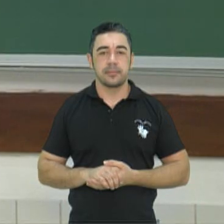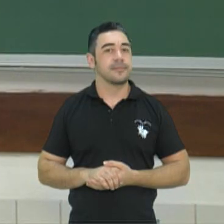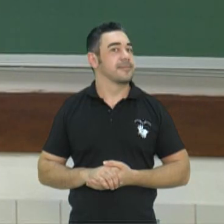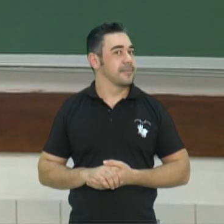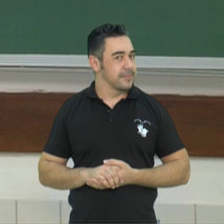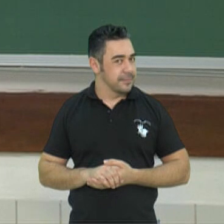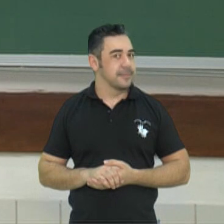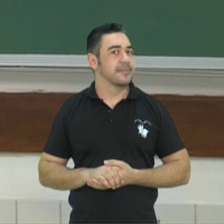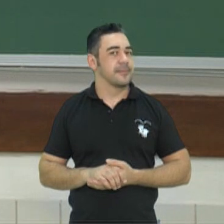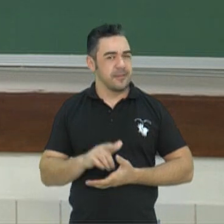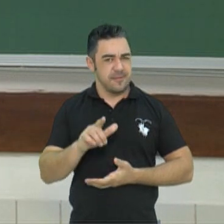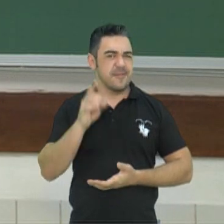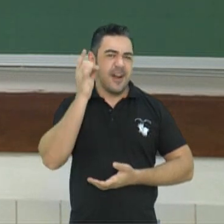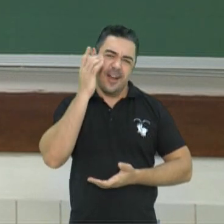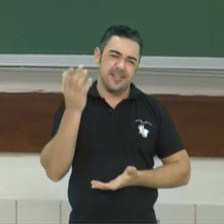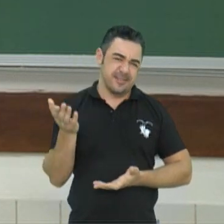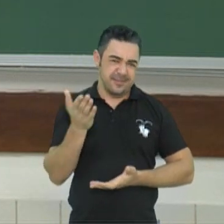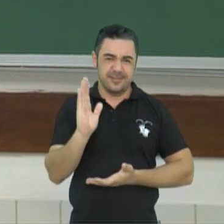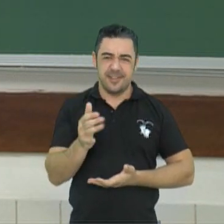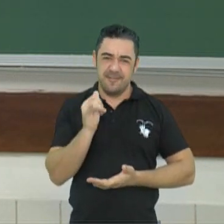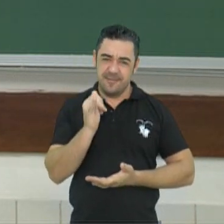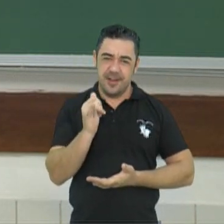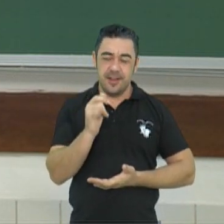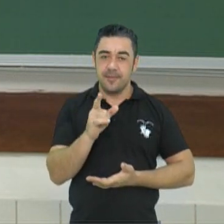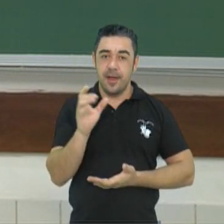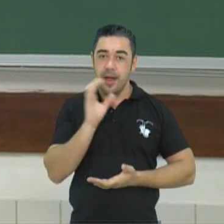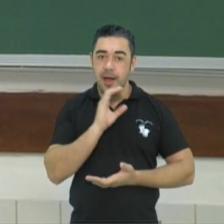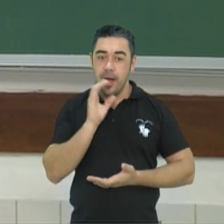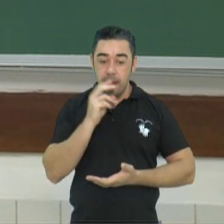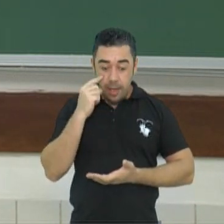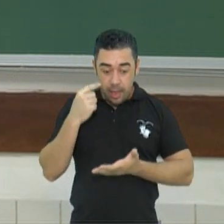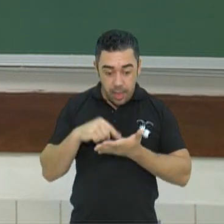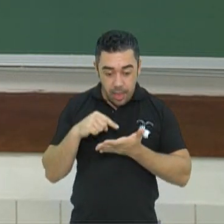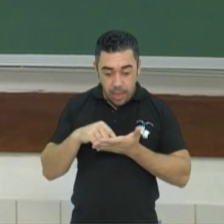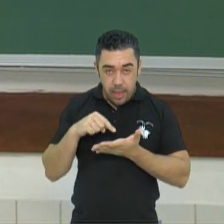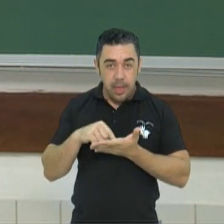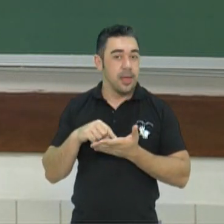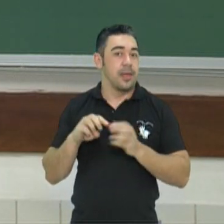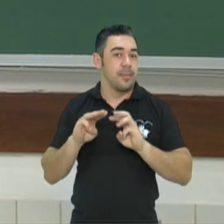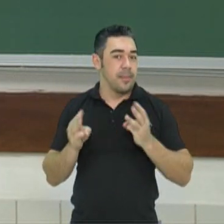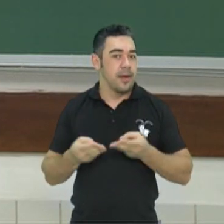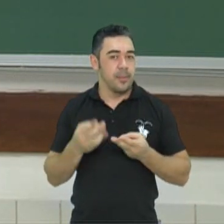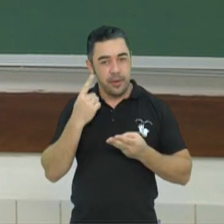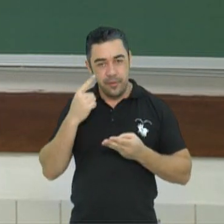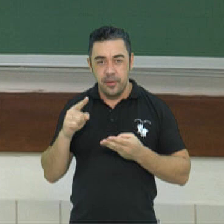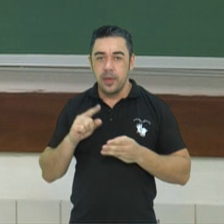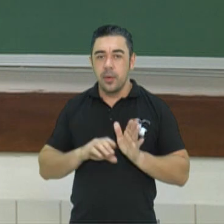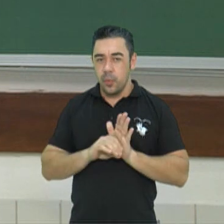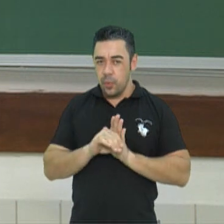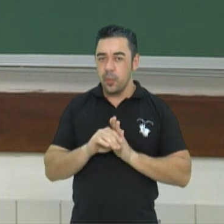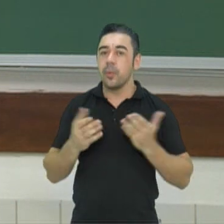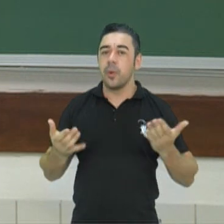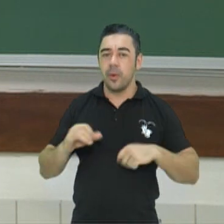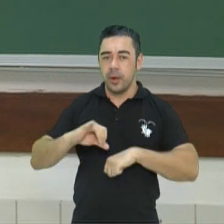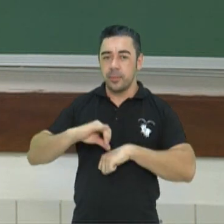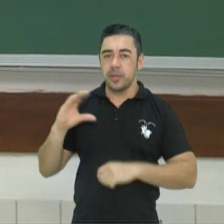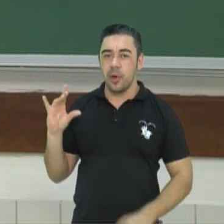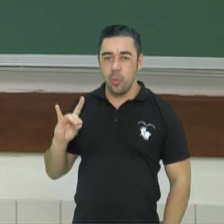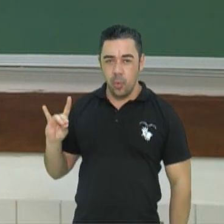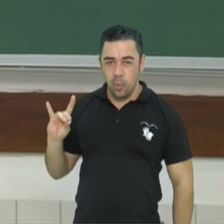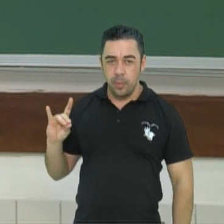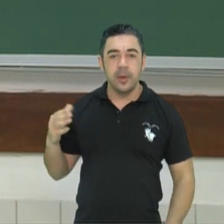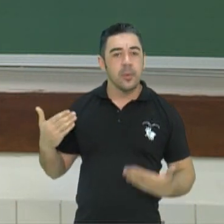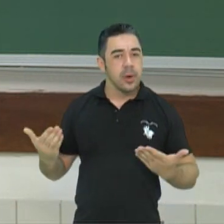Ah, essa devia estar muito fácil. Quem foi correndo atrás do Atlas, do tio Google, para descobrir a capital da Colômbia, hein? Qual será que